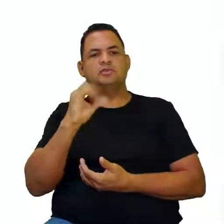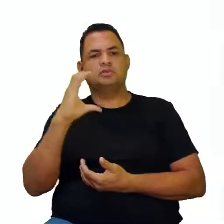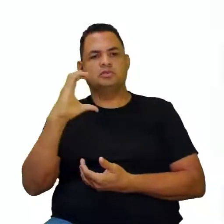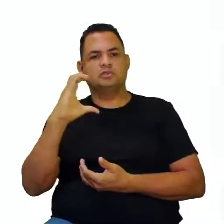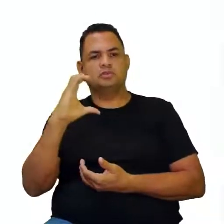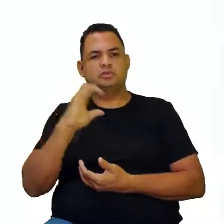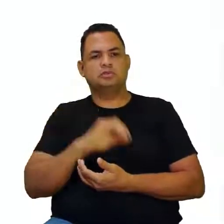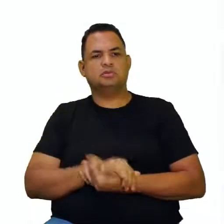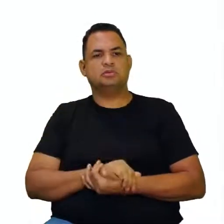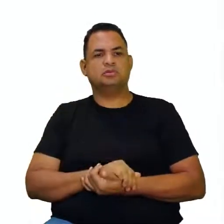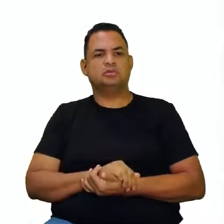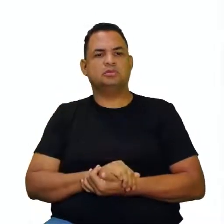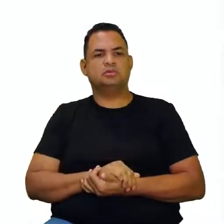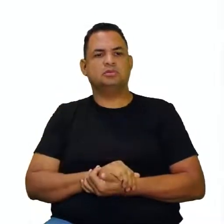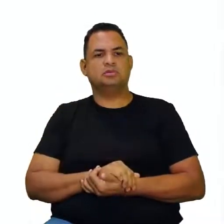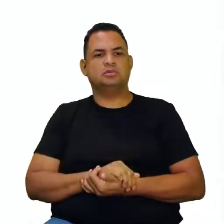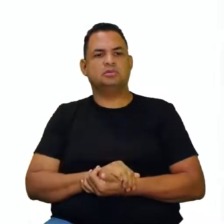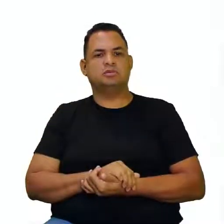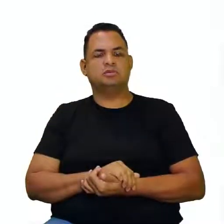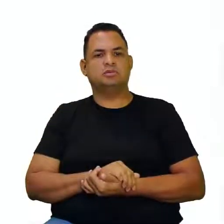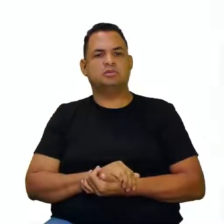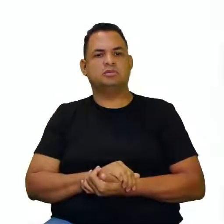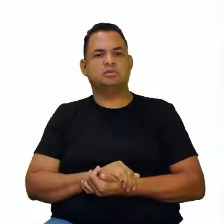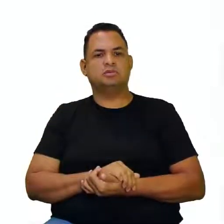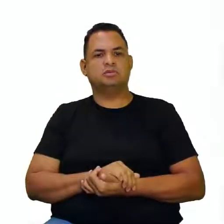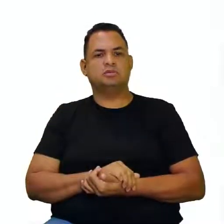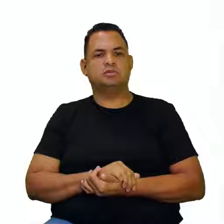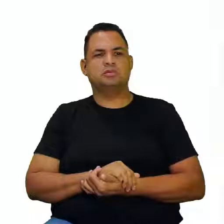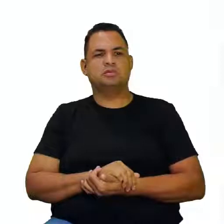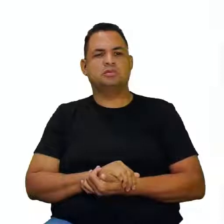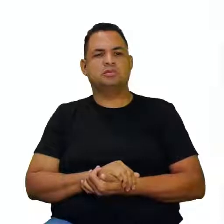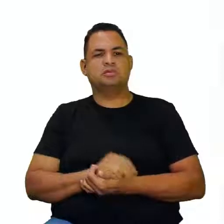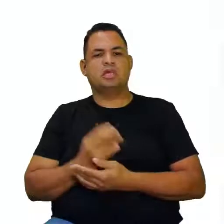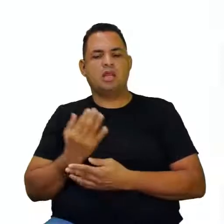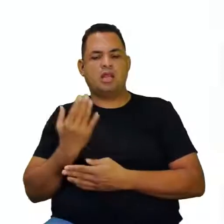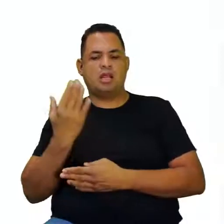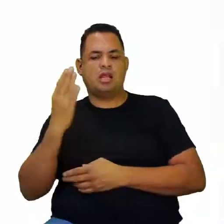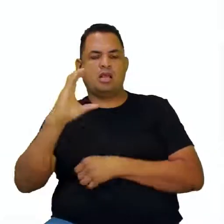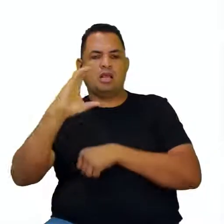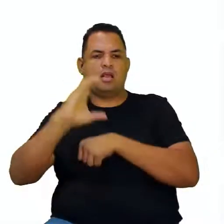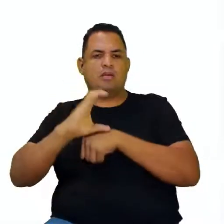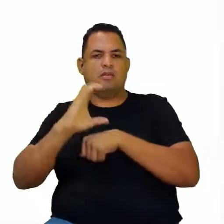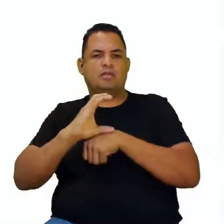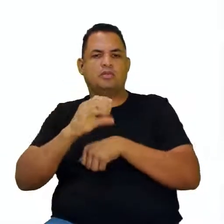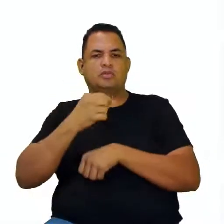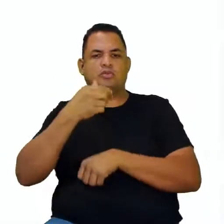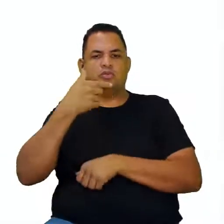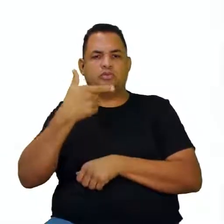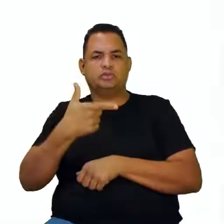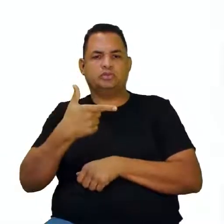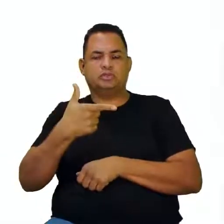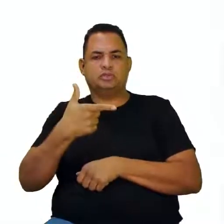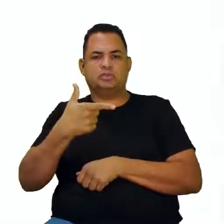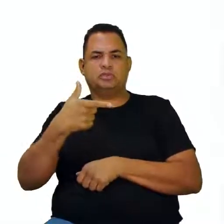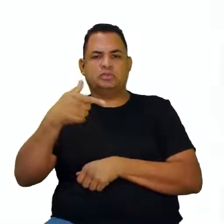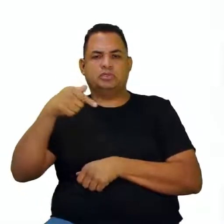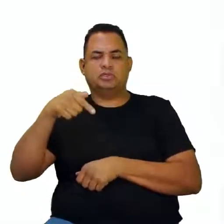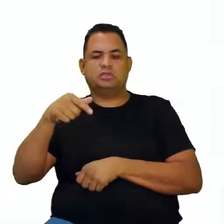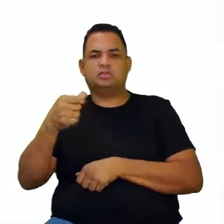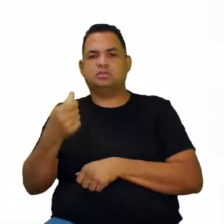centavos. E a quantidade de liberação de carbono para a atmosfera seria de